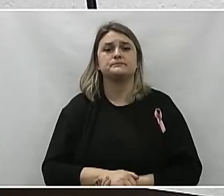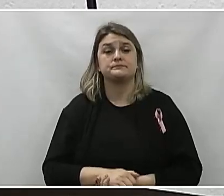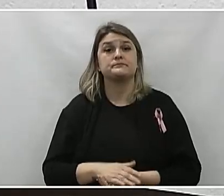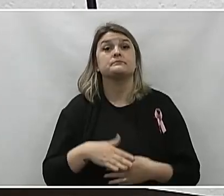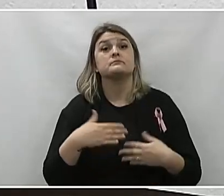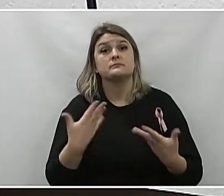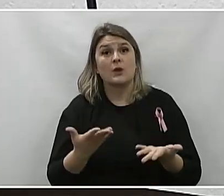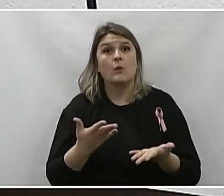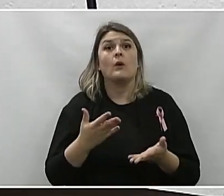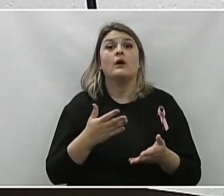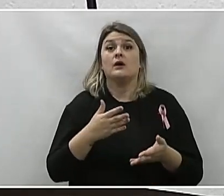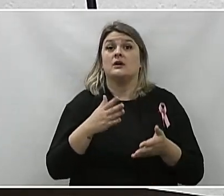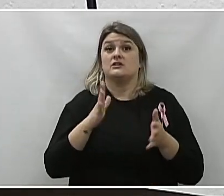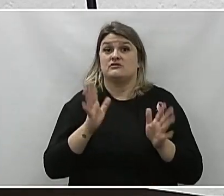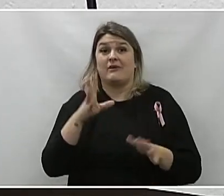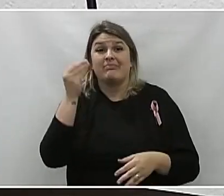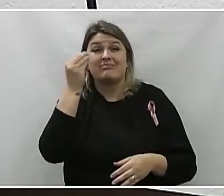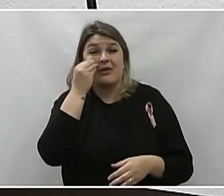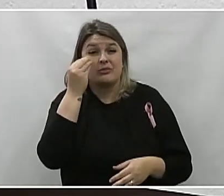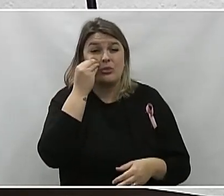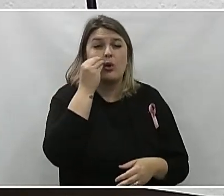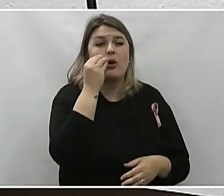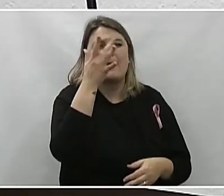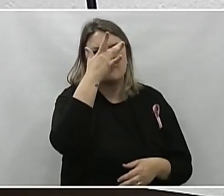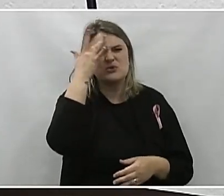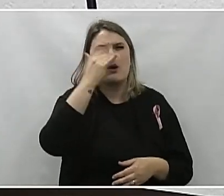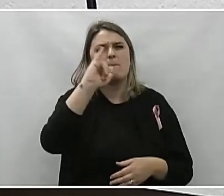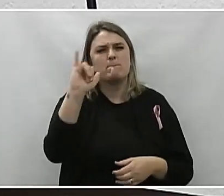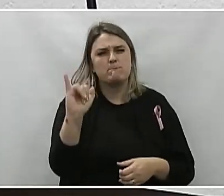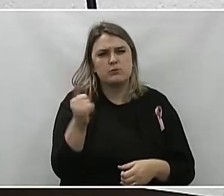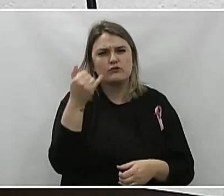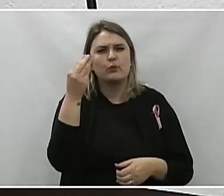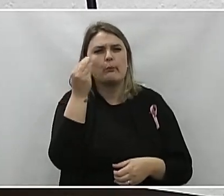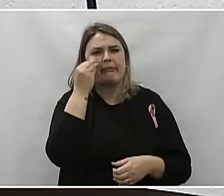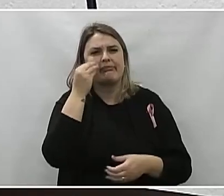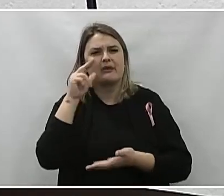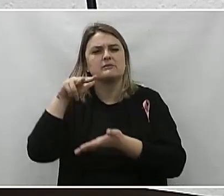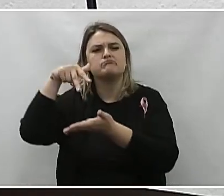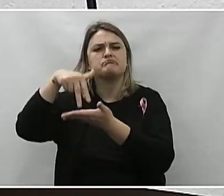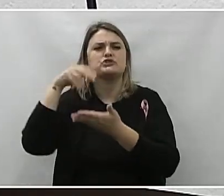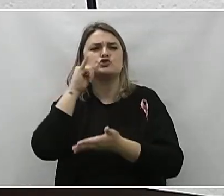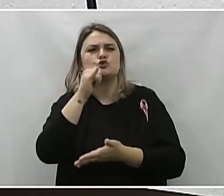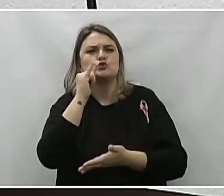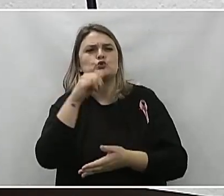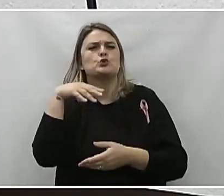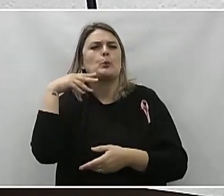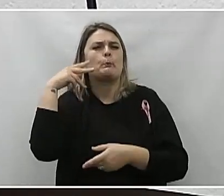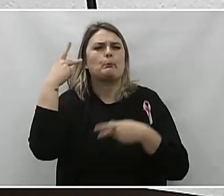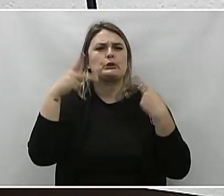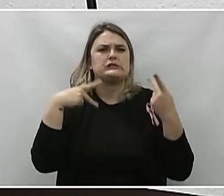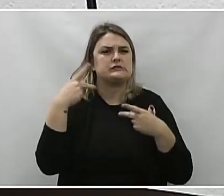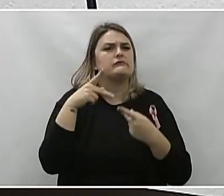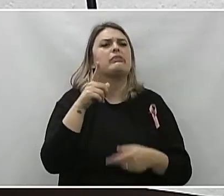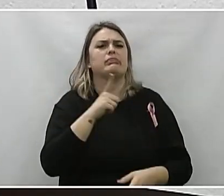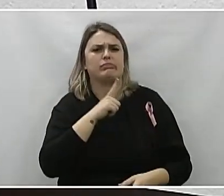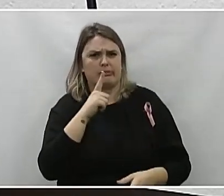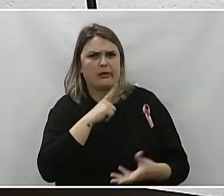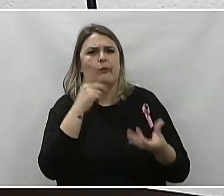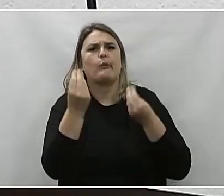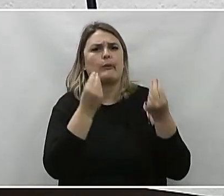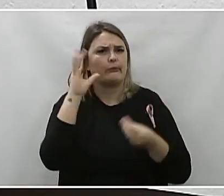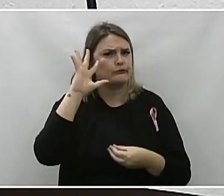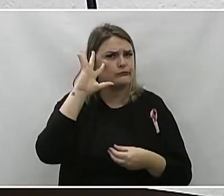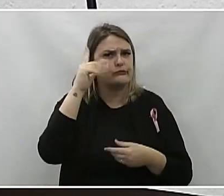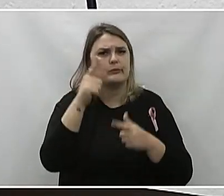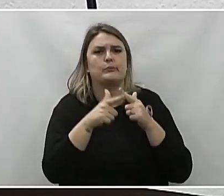muitos fizeram já isso de palanques políticos dizendo que um ter solução Dizendo